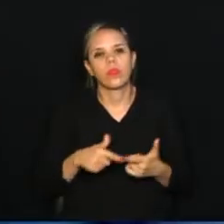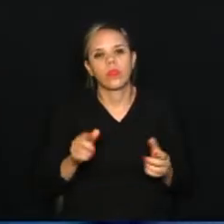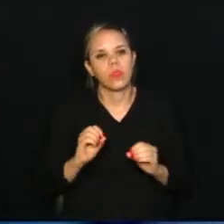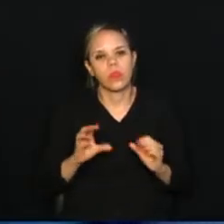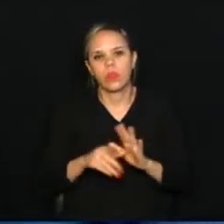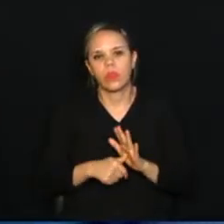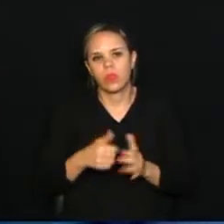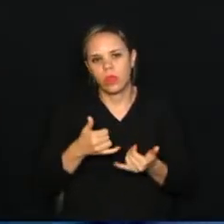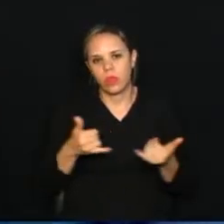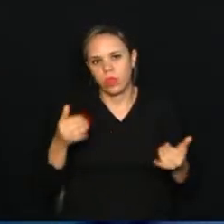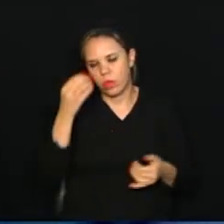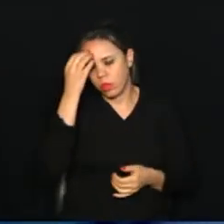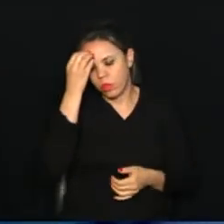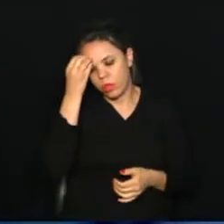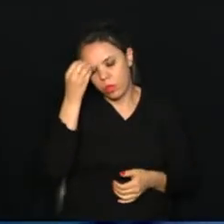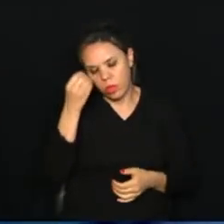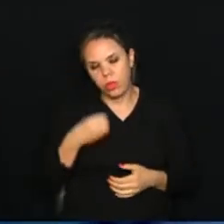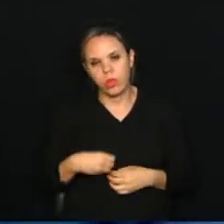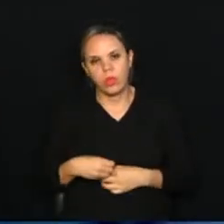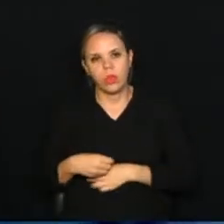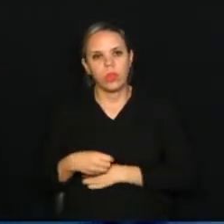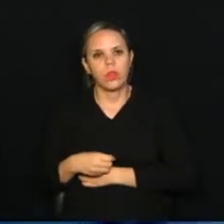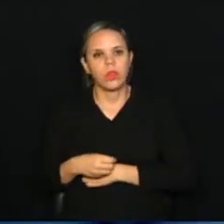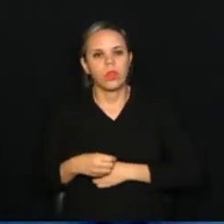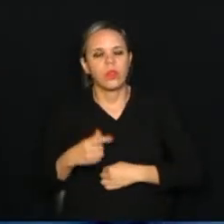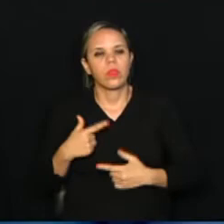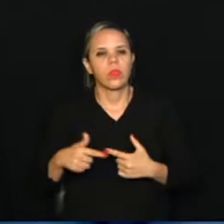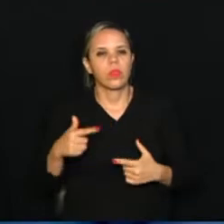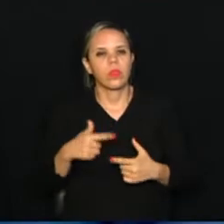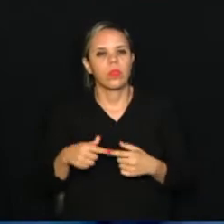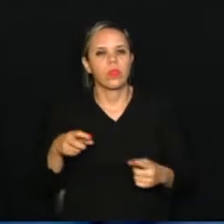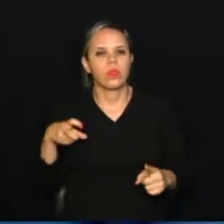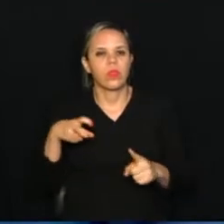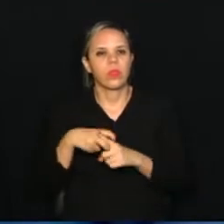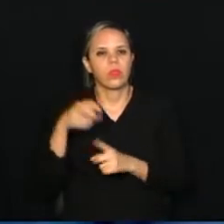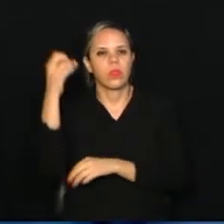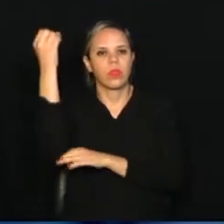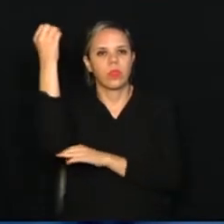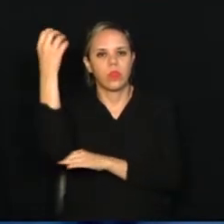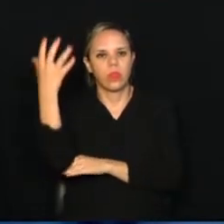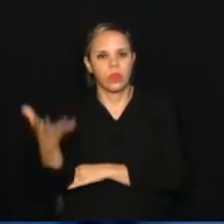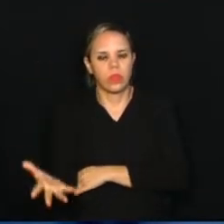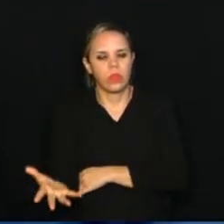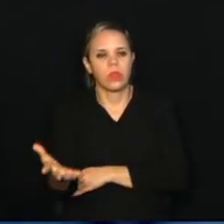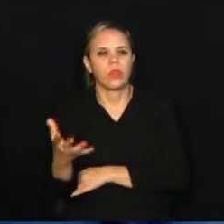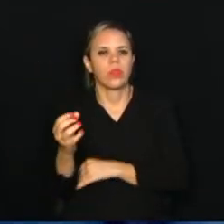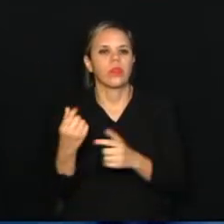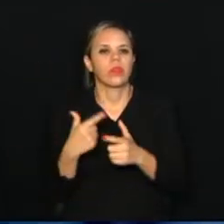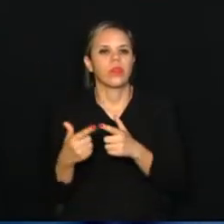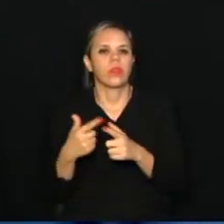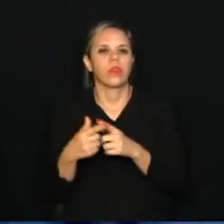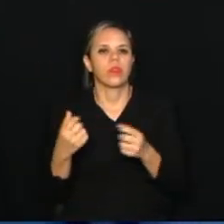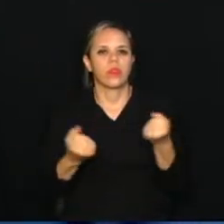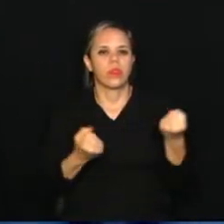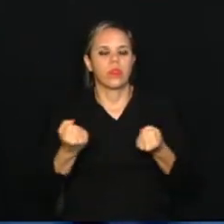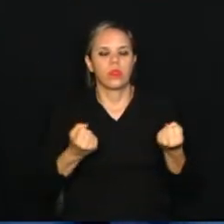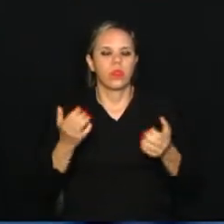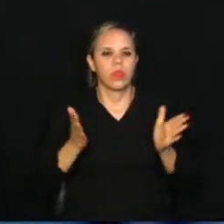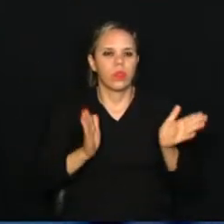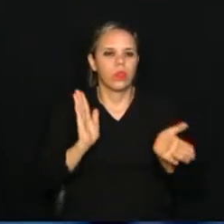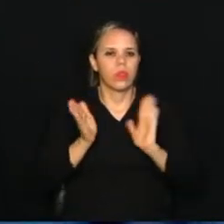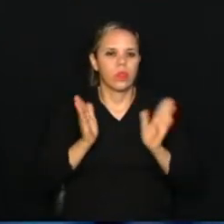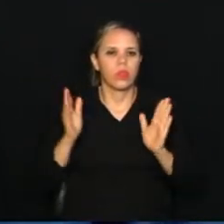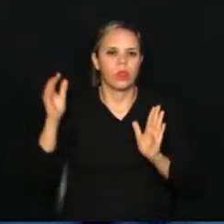roubo de fibra, presidente. Nós temos problema com acidentes mesmo, tombos, né? O caminhão bate, ou o caminhão alto,